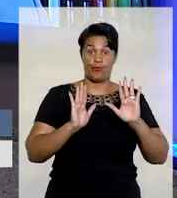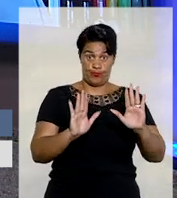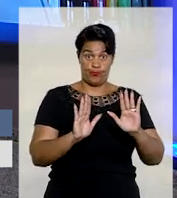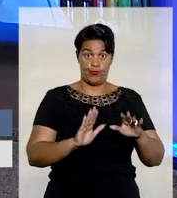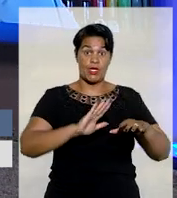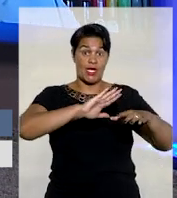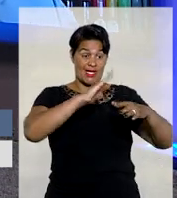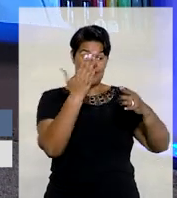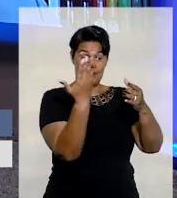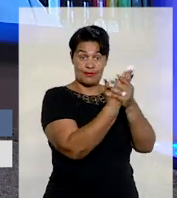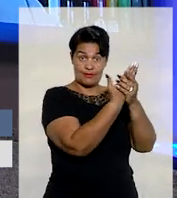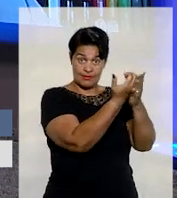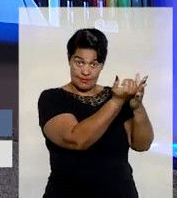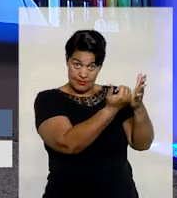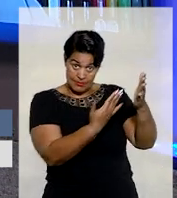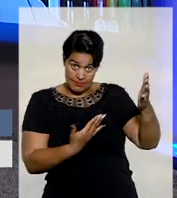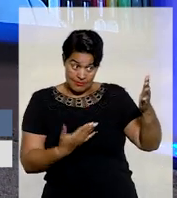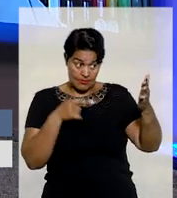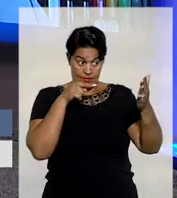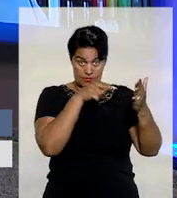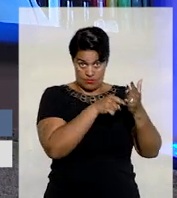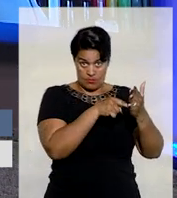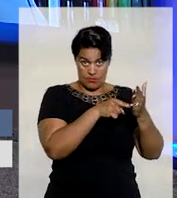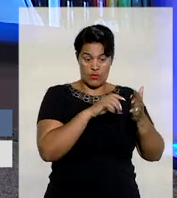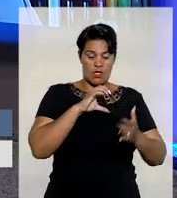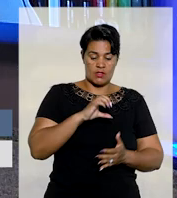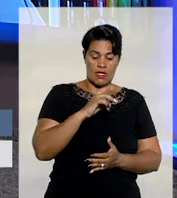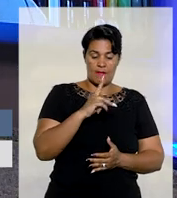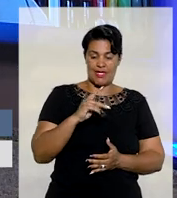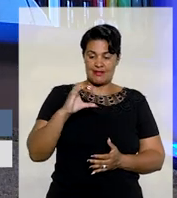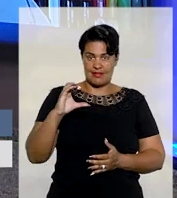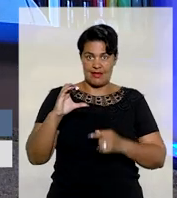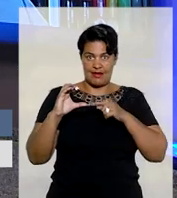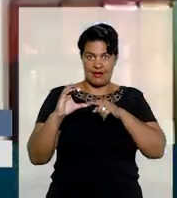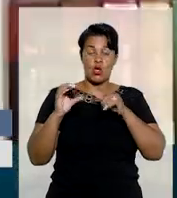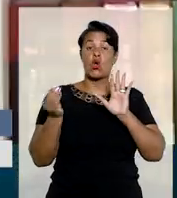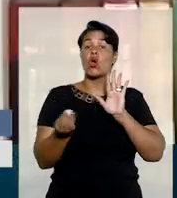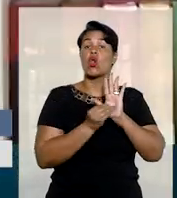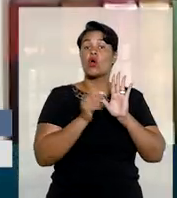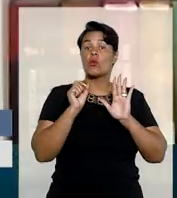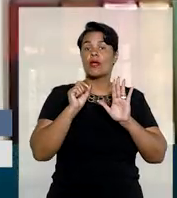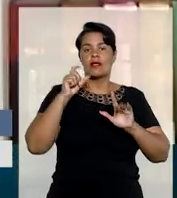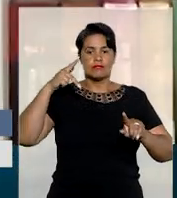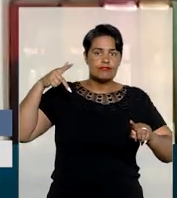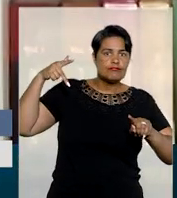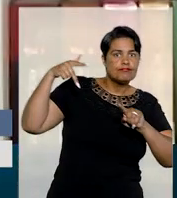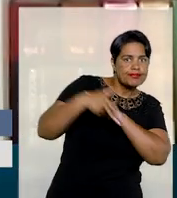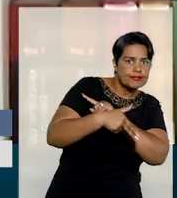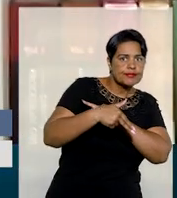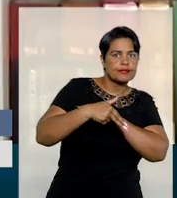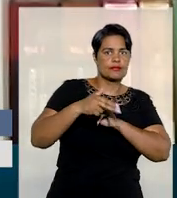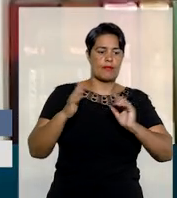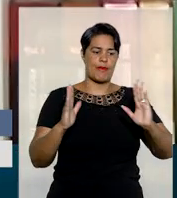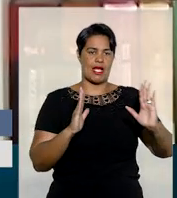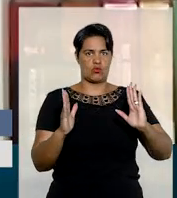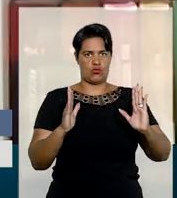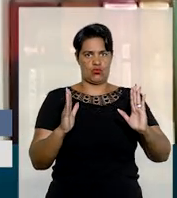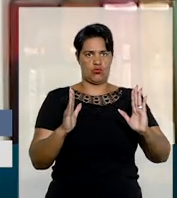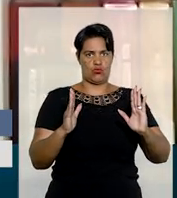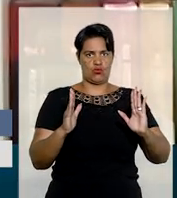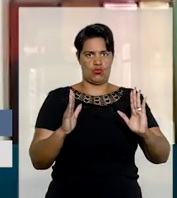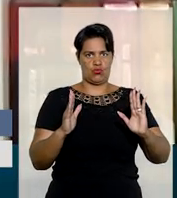Bom, vamos lá. Os embargos de declaração, por força de disposição legal no CPC, interrompem o prazo